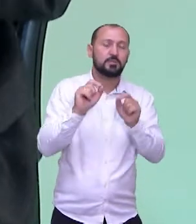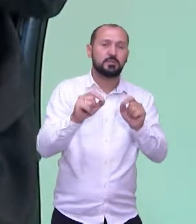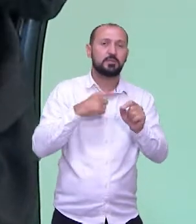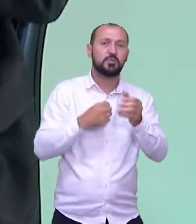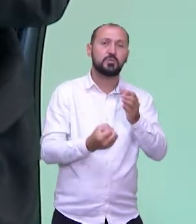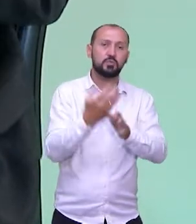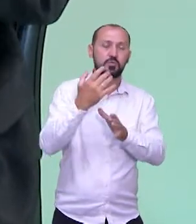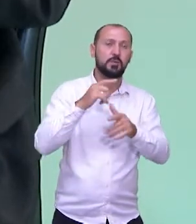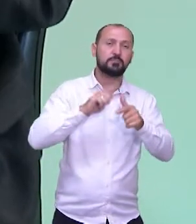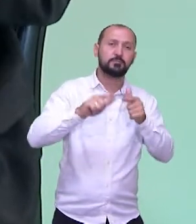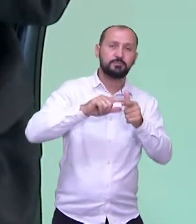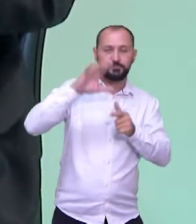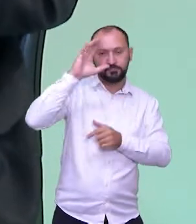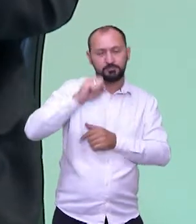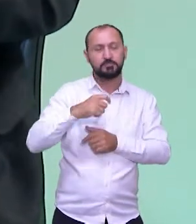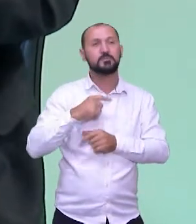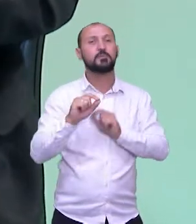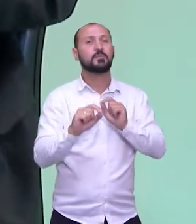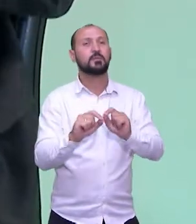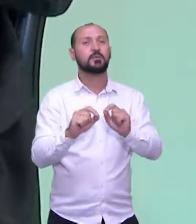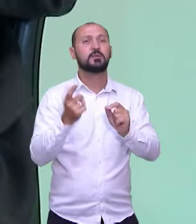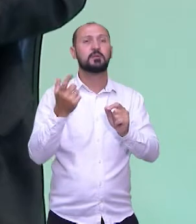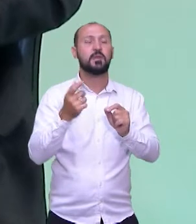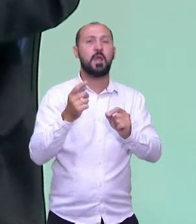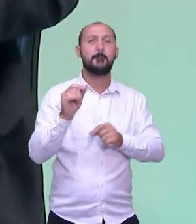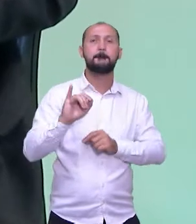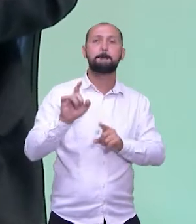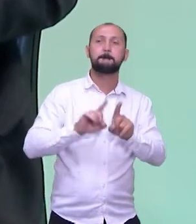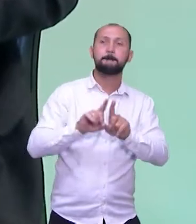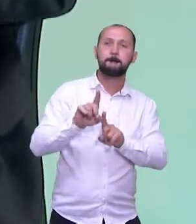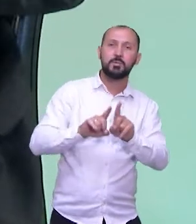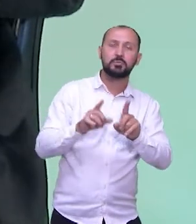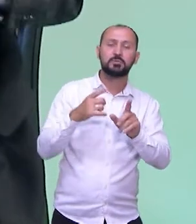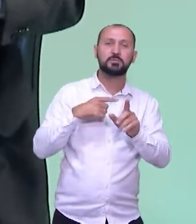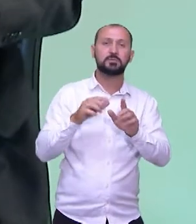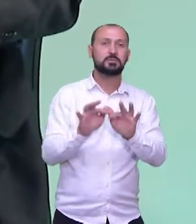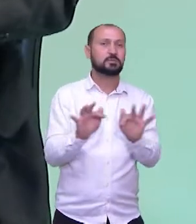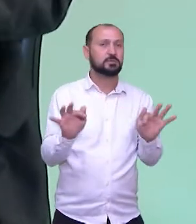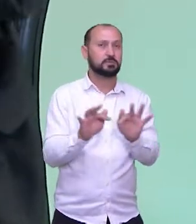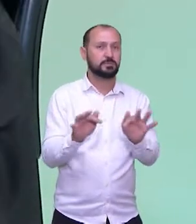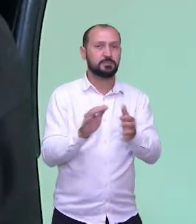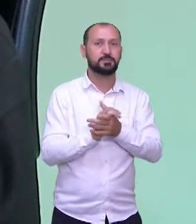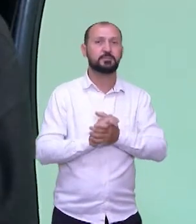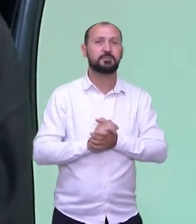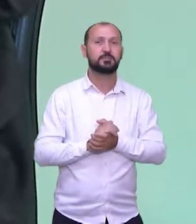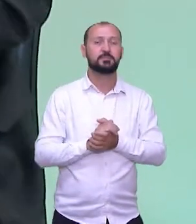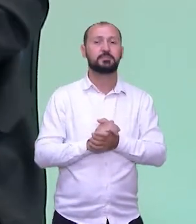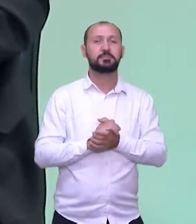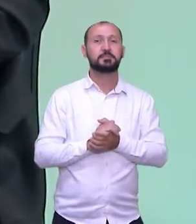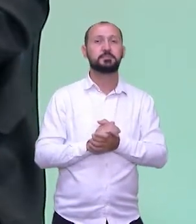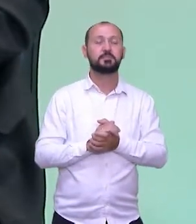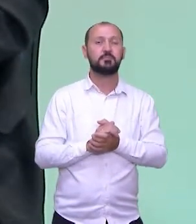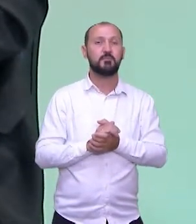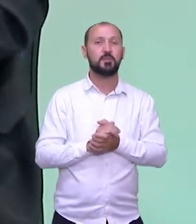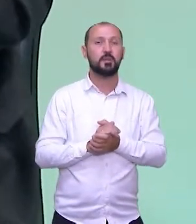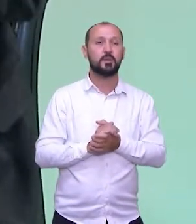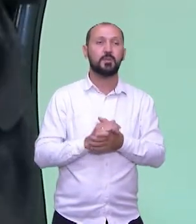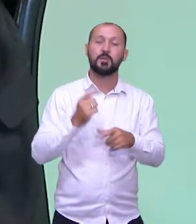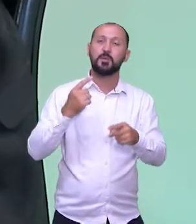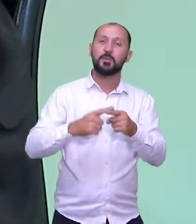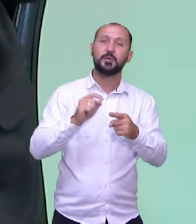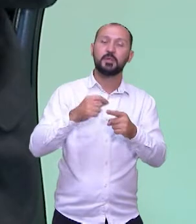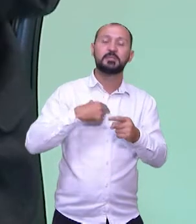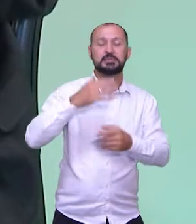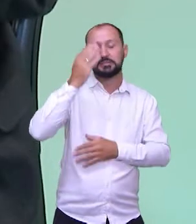ano é criar soluções que venham gerar menos impostos, e isso com simplificação, que é o que a gente está falando hoje aqui,